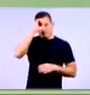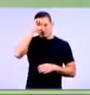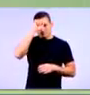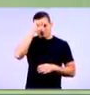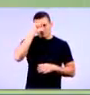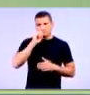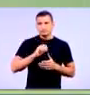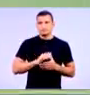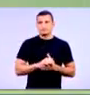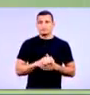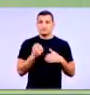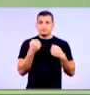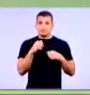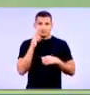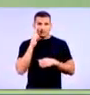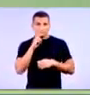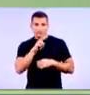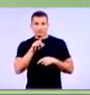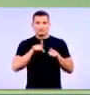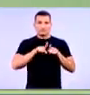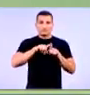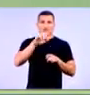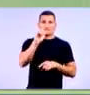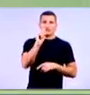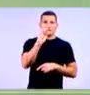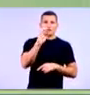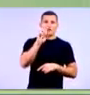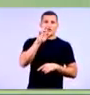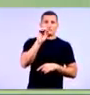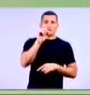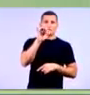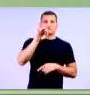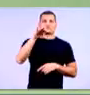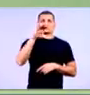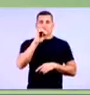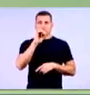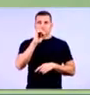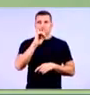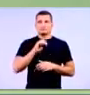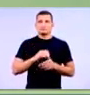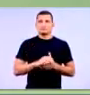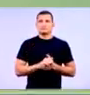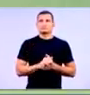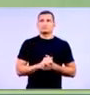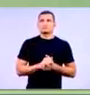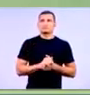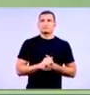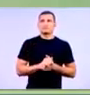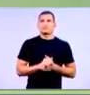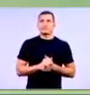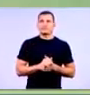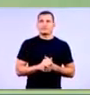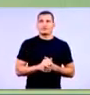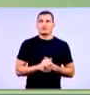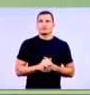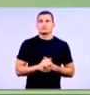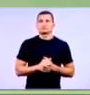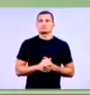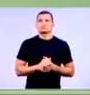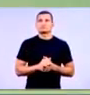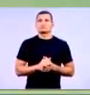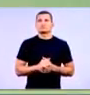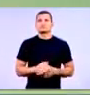gente pode visualizar um acróstico um pouquinho desconectado, mas dá pra gente, né, a ideia